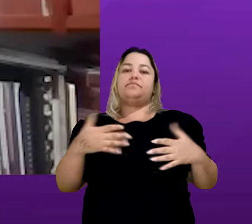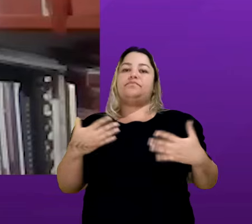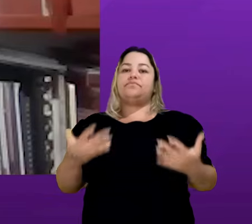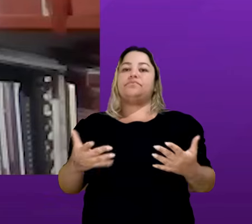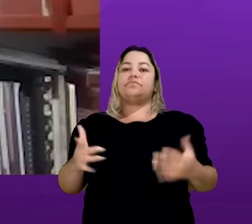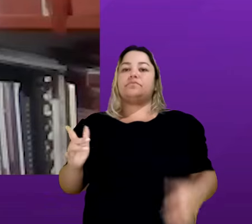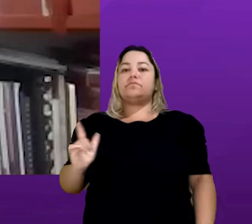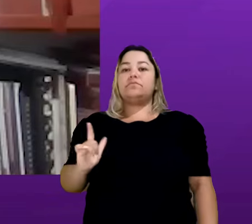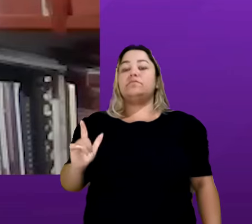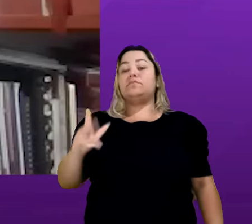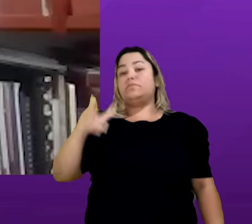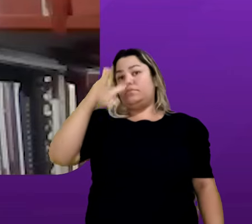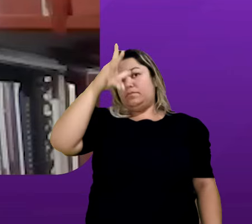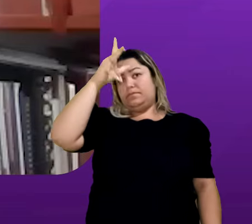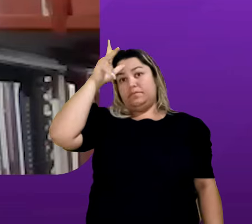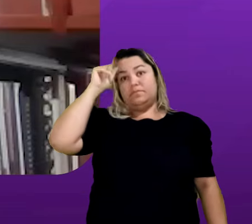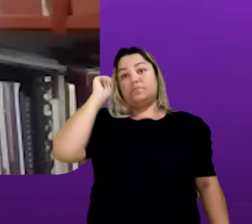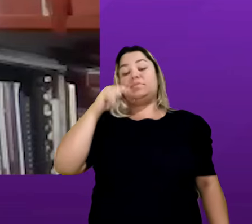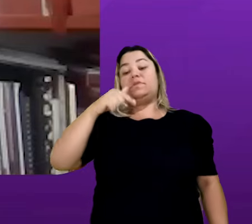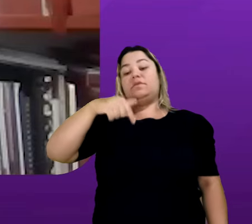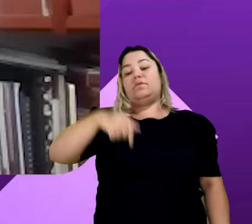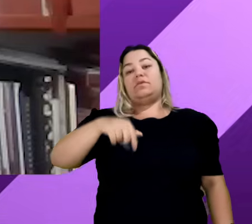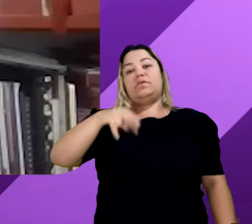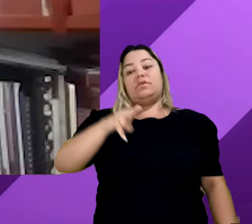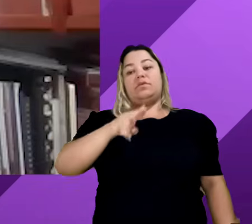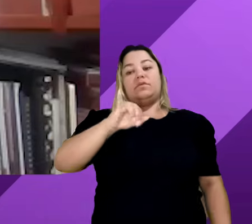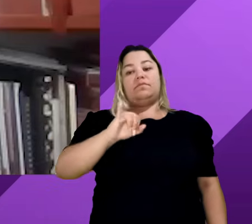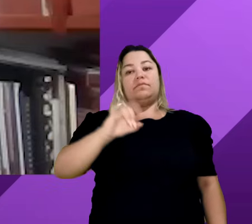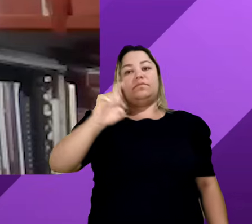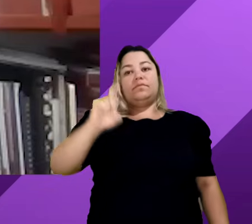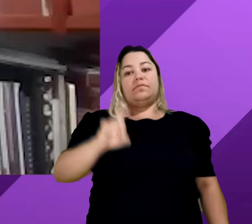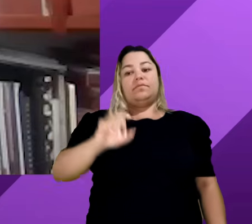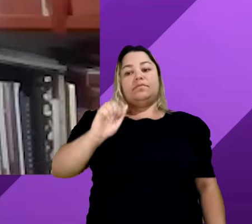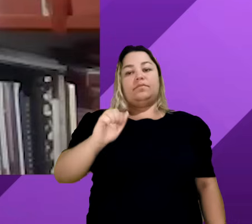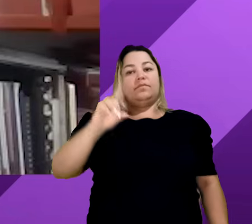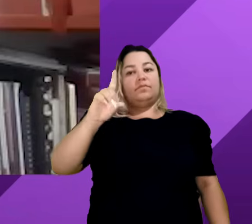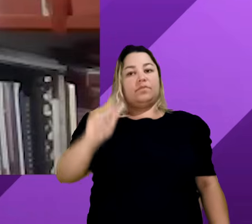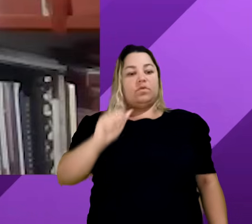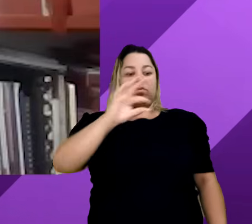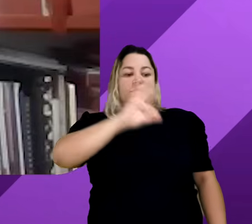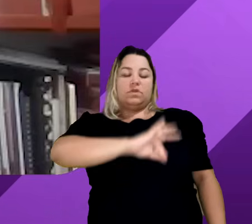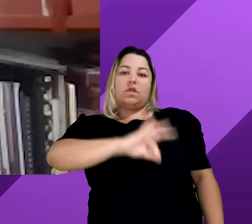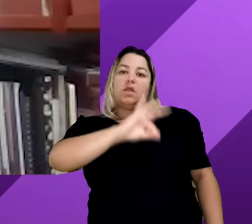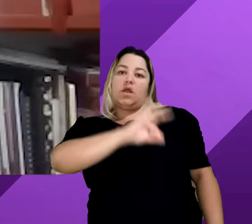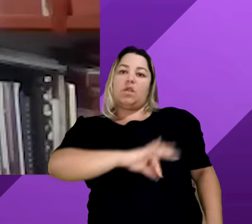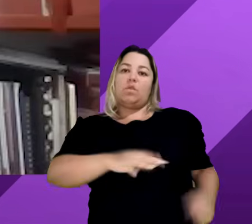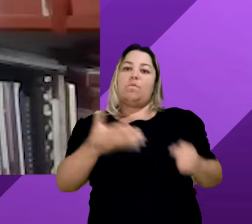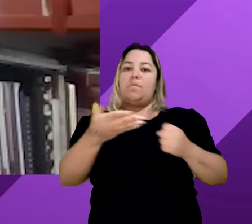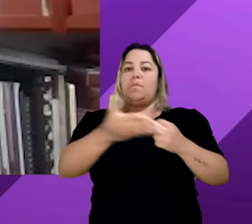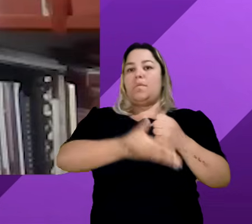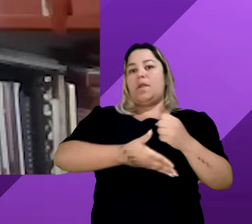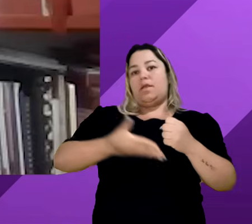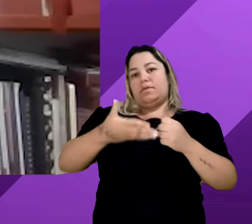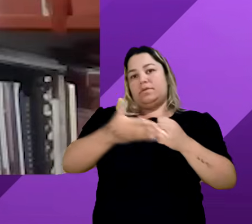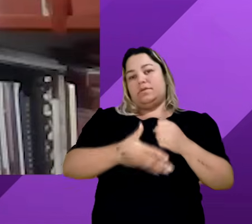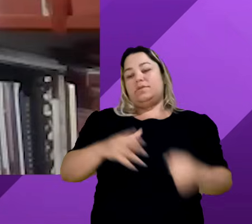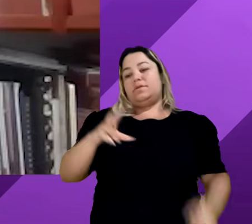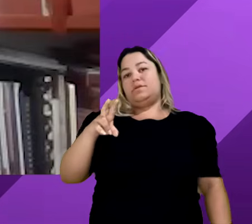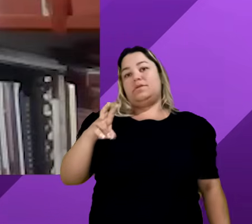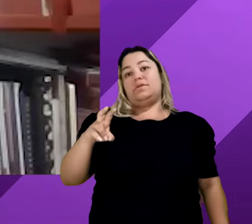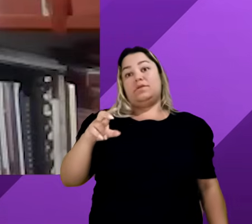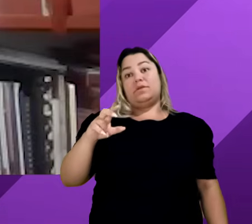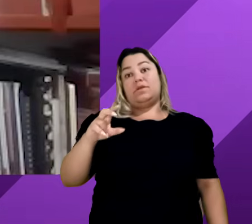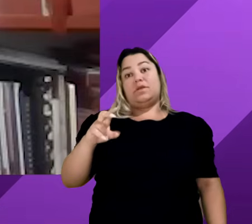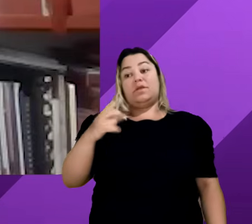de Quixadá, nós temos, além do salário base, nós temos quinquênio, que é 5% de